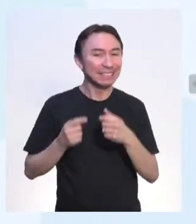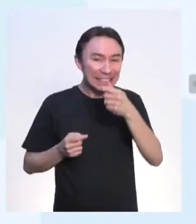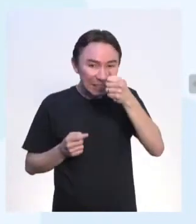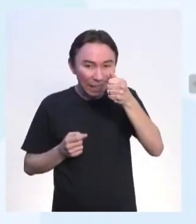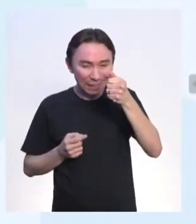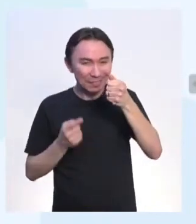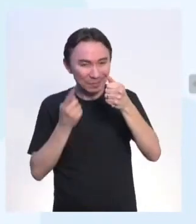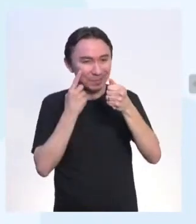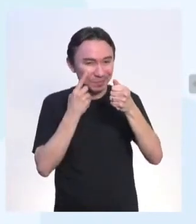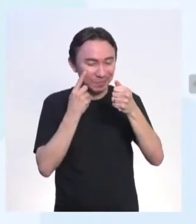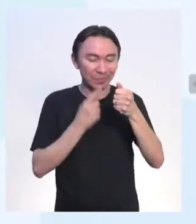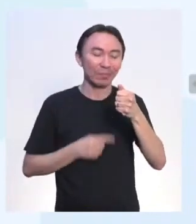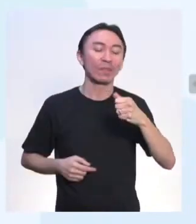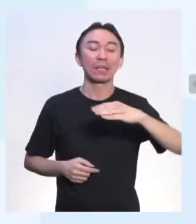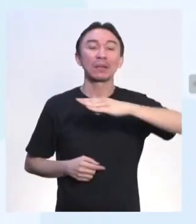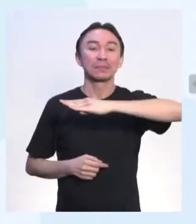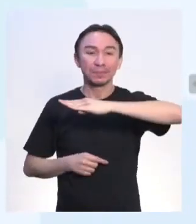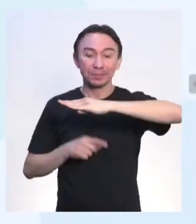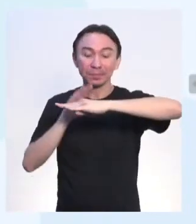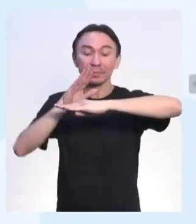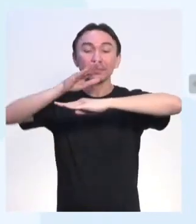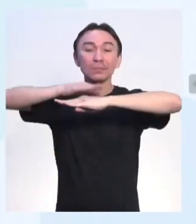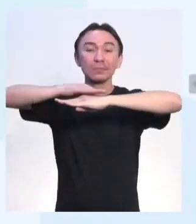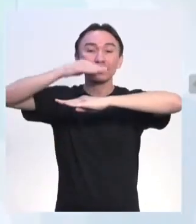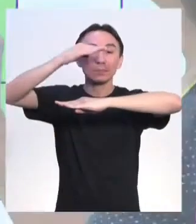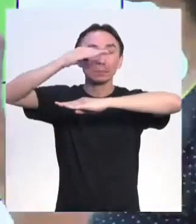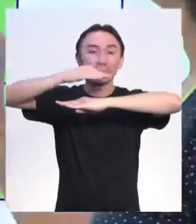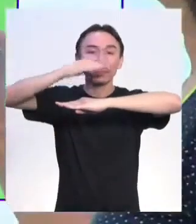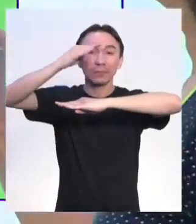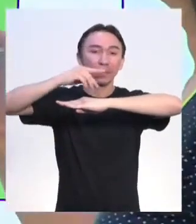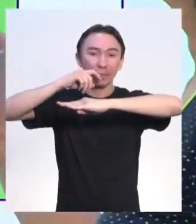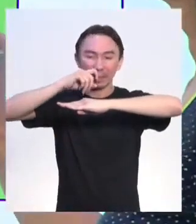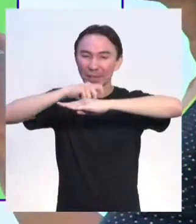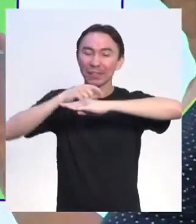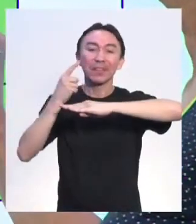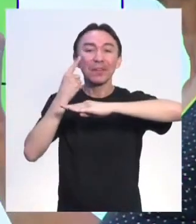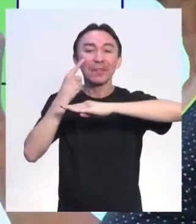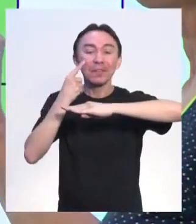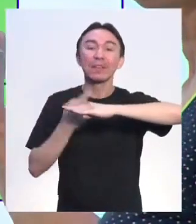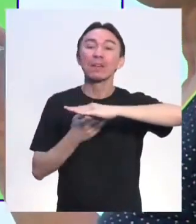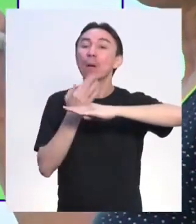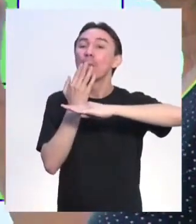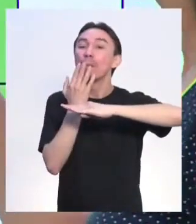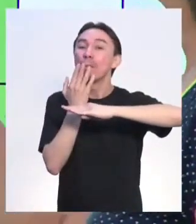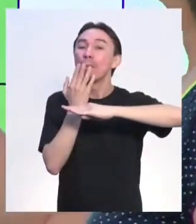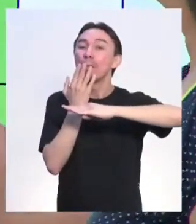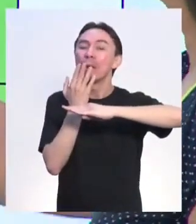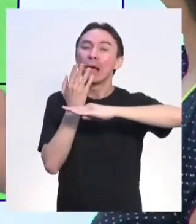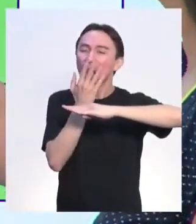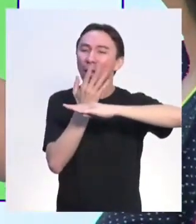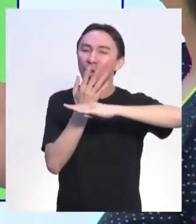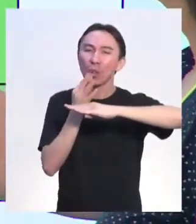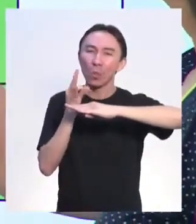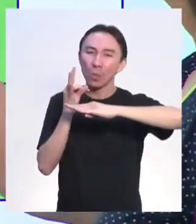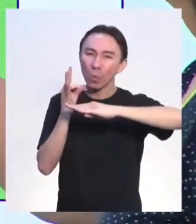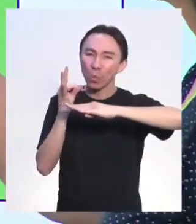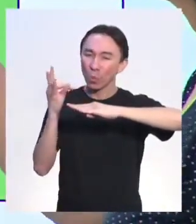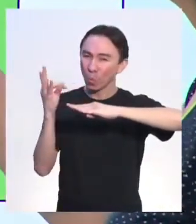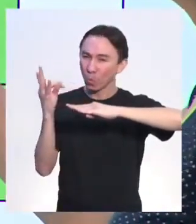compor a fração. No denominador, eu vou colocar o total de quadradinhos do inteiro. Então, aqui nós